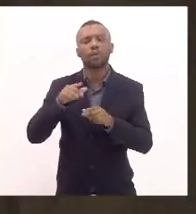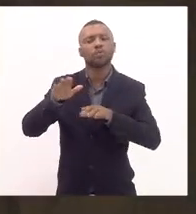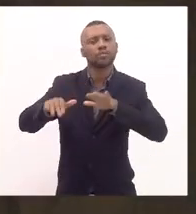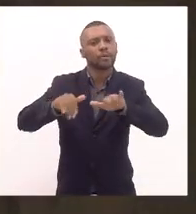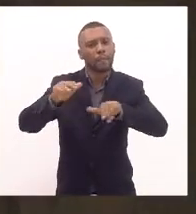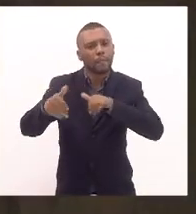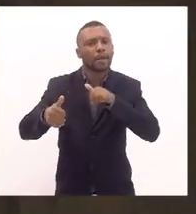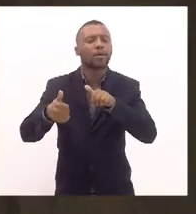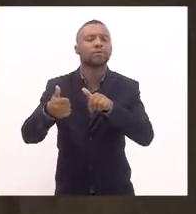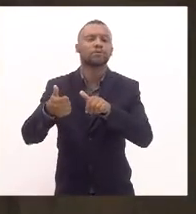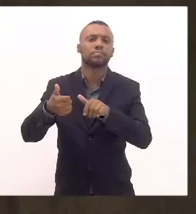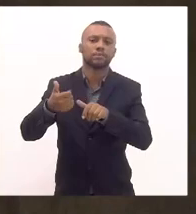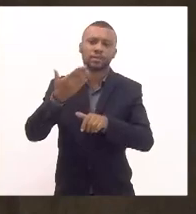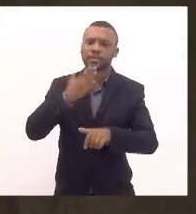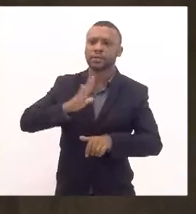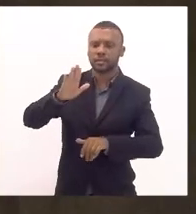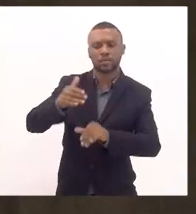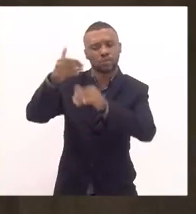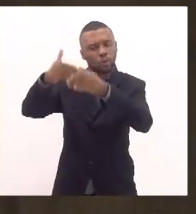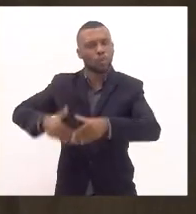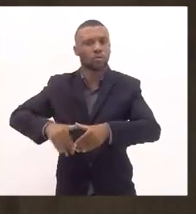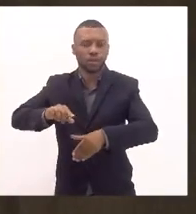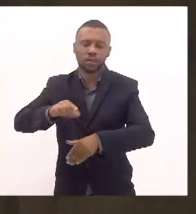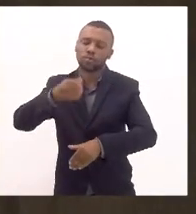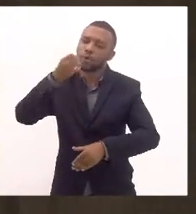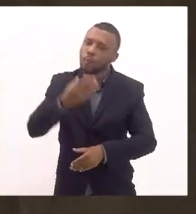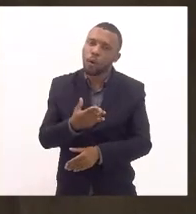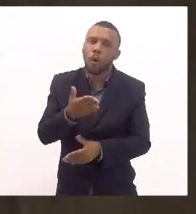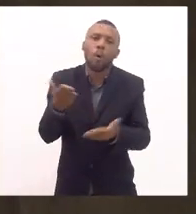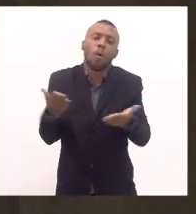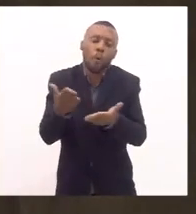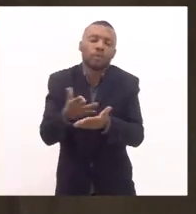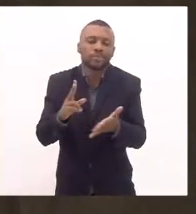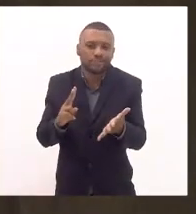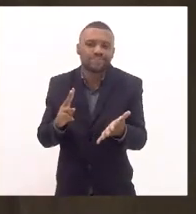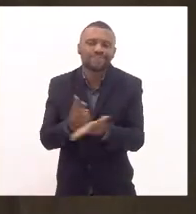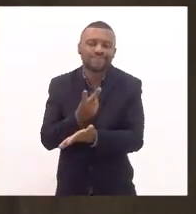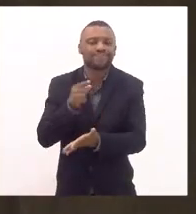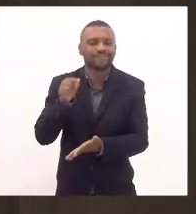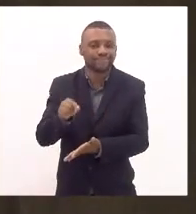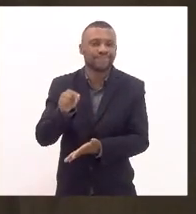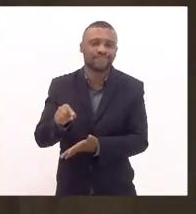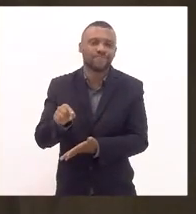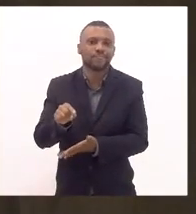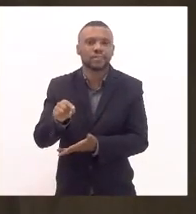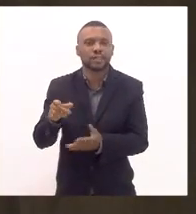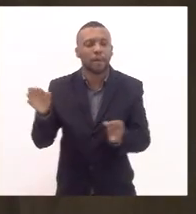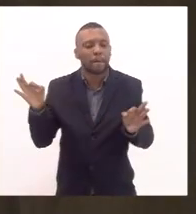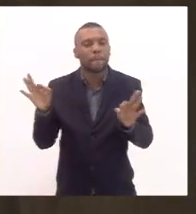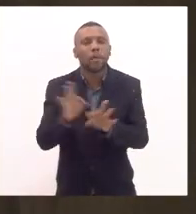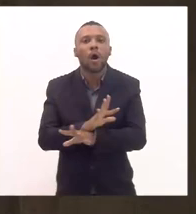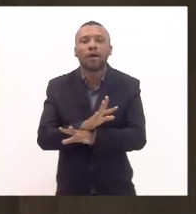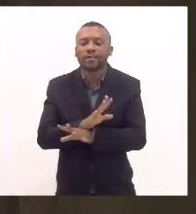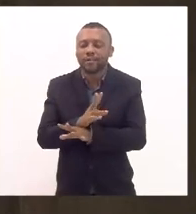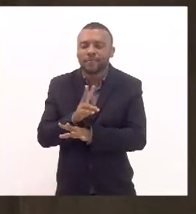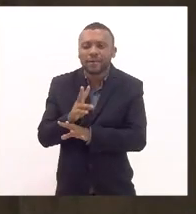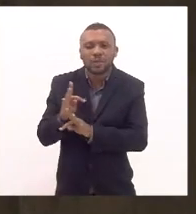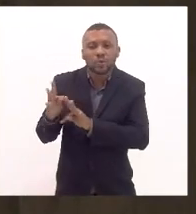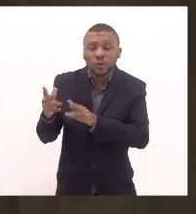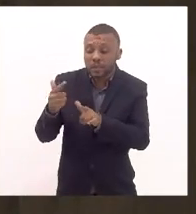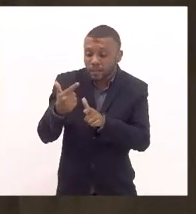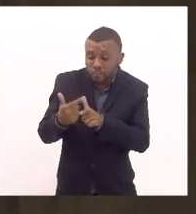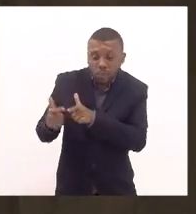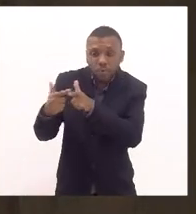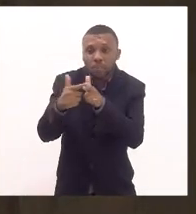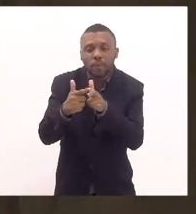desses concursados acho que deu o fruto que tá dando hoje definitivamente ver todas essas questões